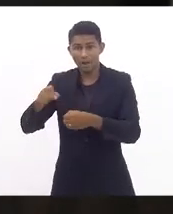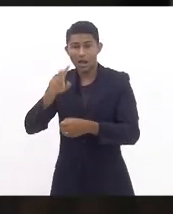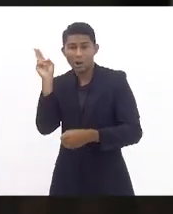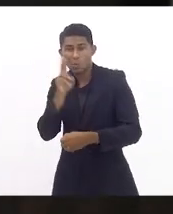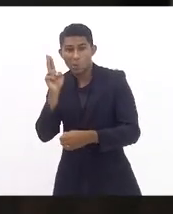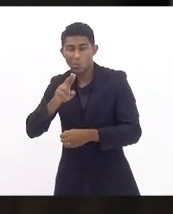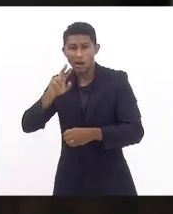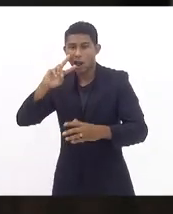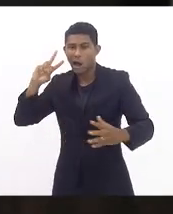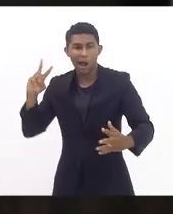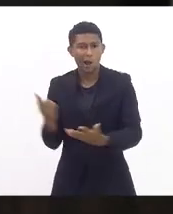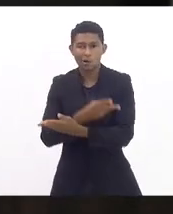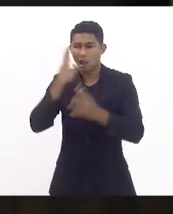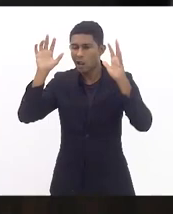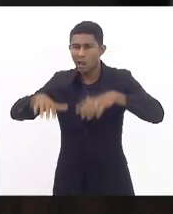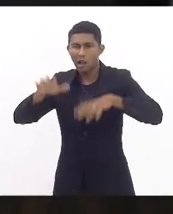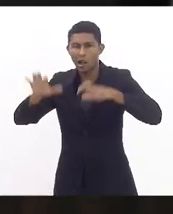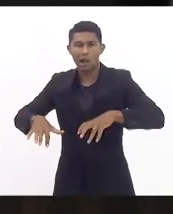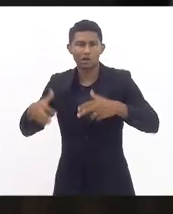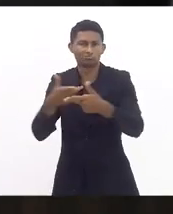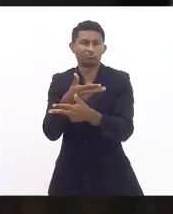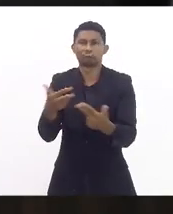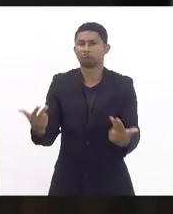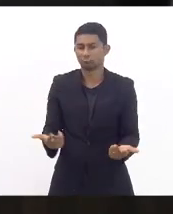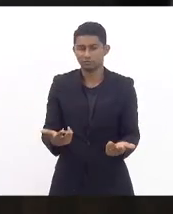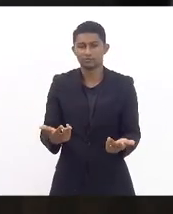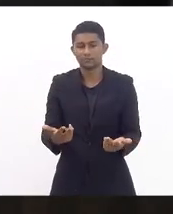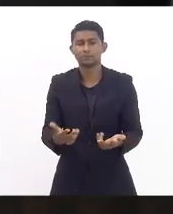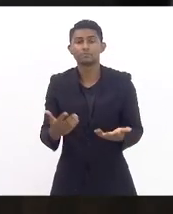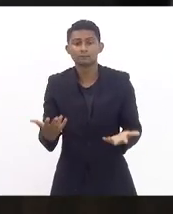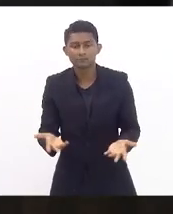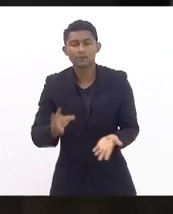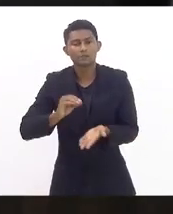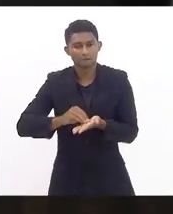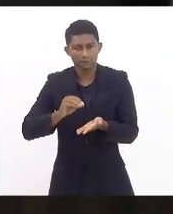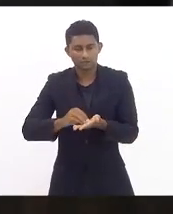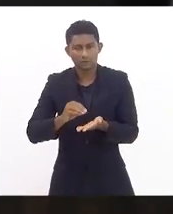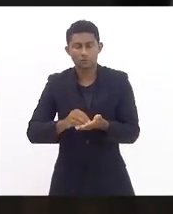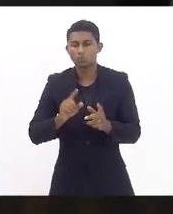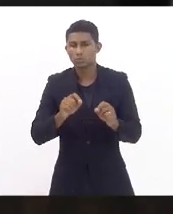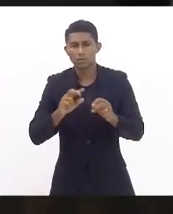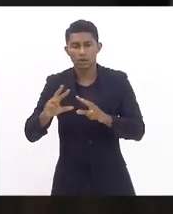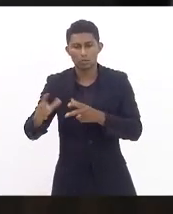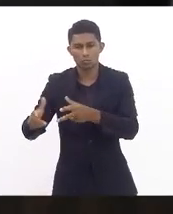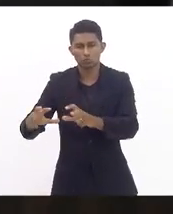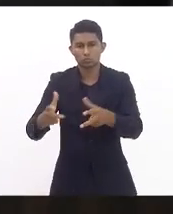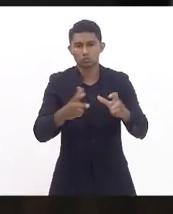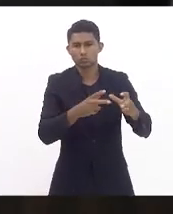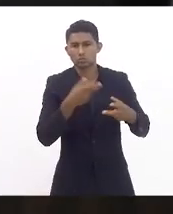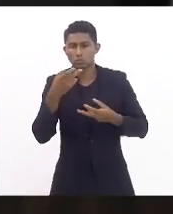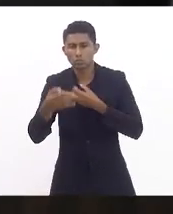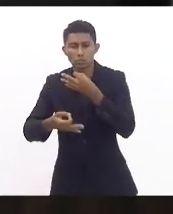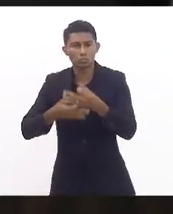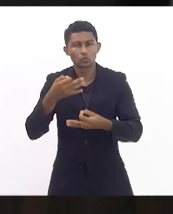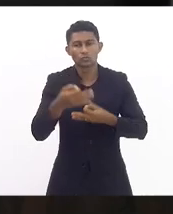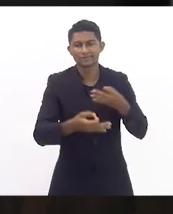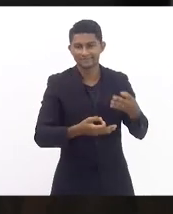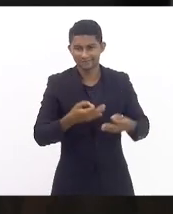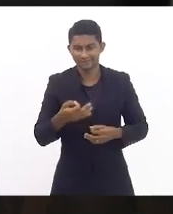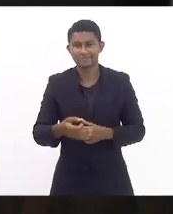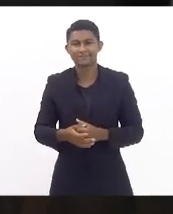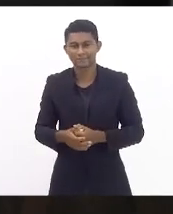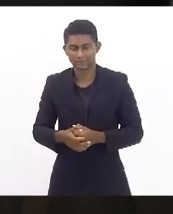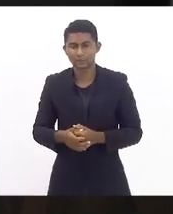calamidade pública. Pendendo de pareceres das comissões de Constituição e Justiça, de Transporte, Assuntos Municipais, Desenvolvimento